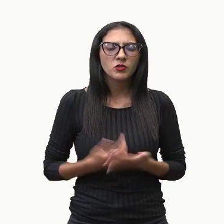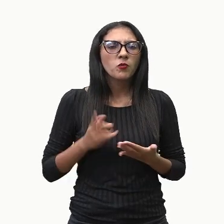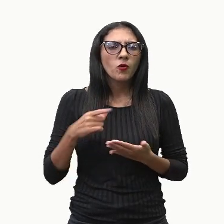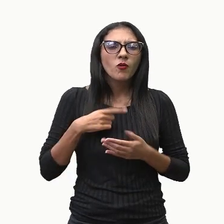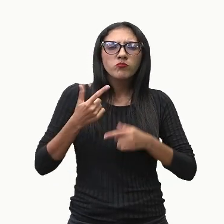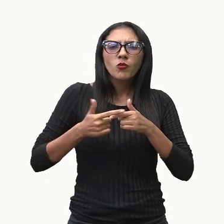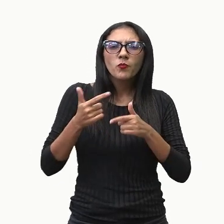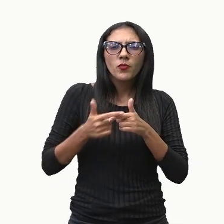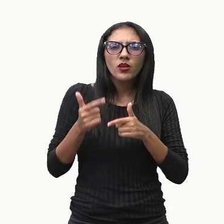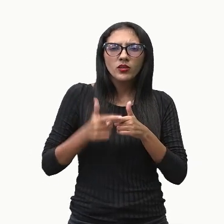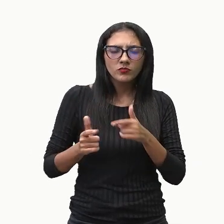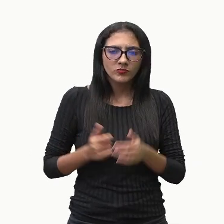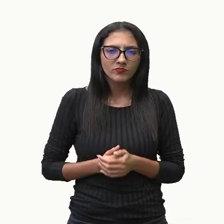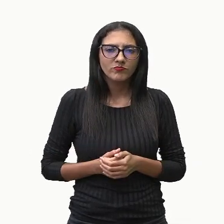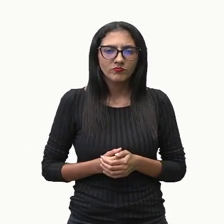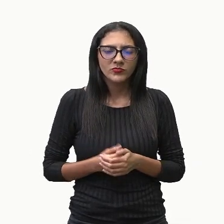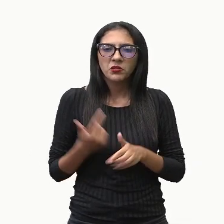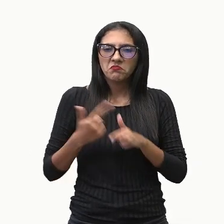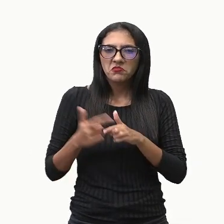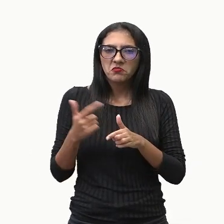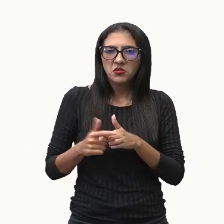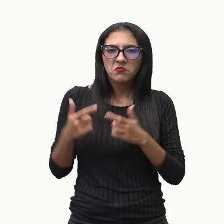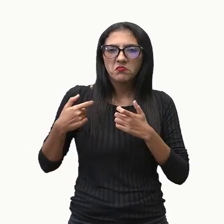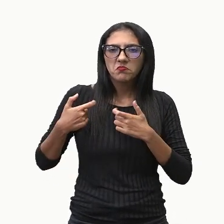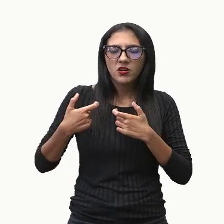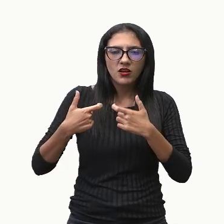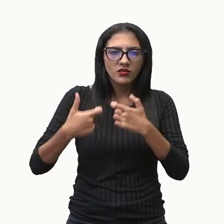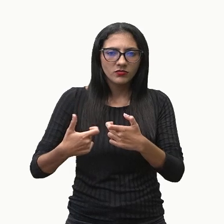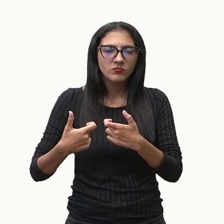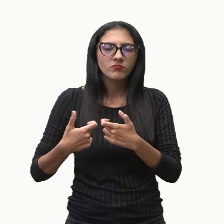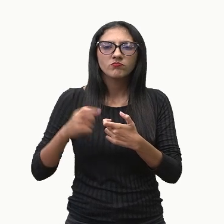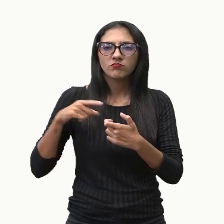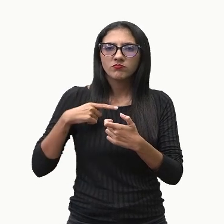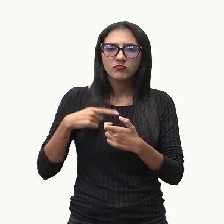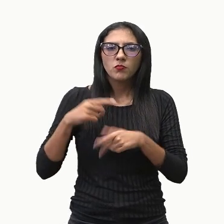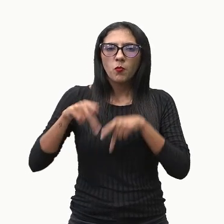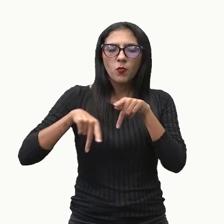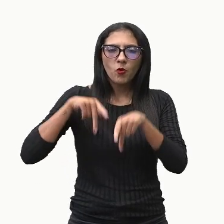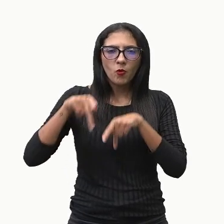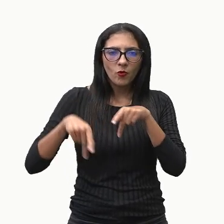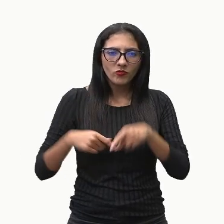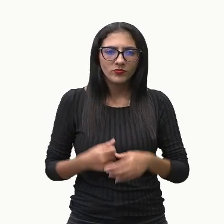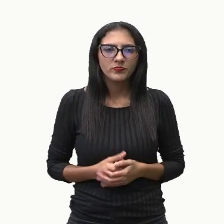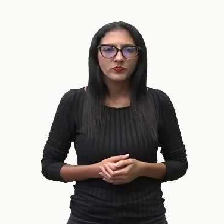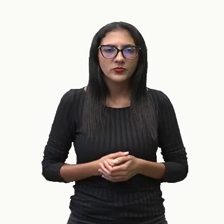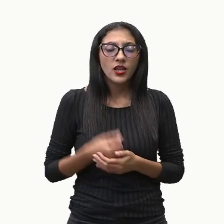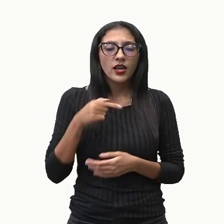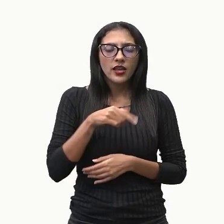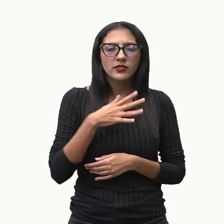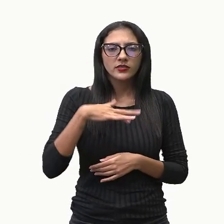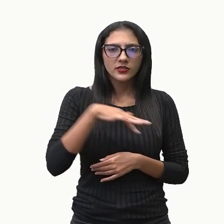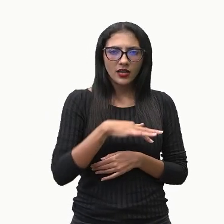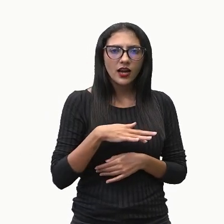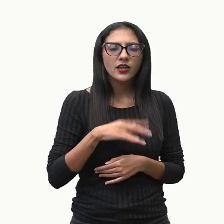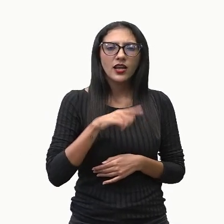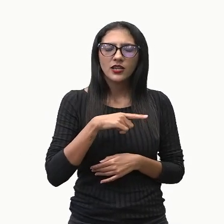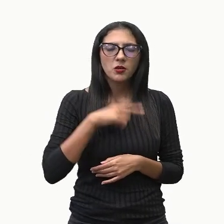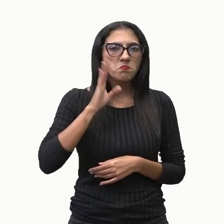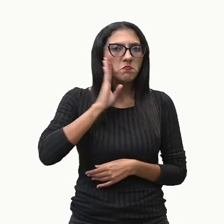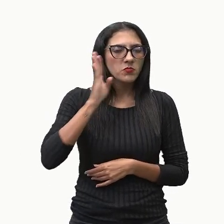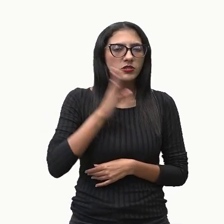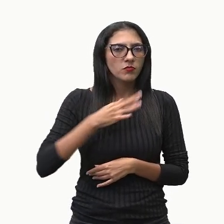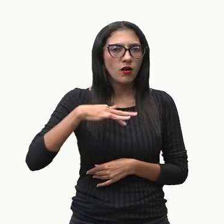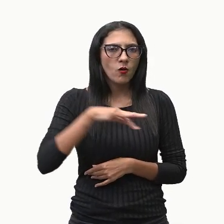conflito lá foi a crise dos Rohingyas e Kutupalong tornou-se o maior de todos os campos